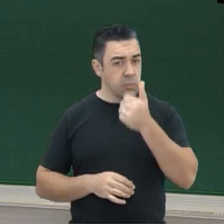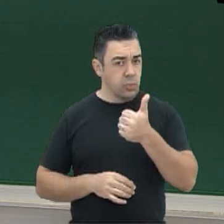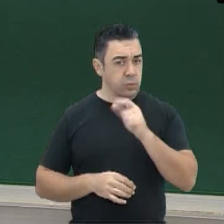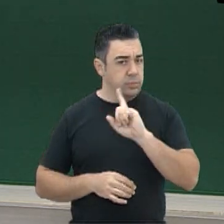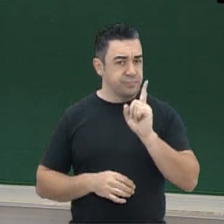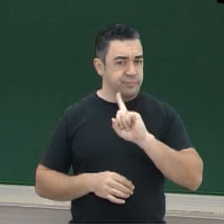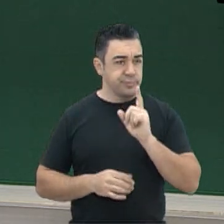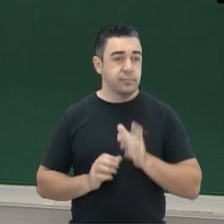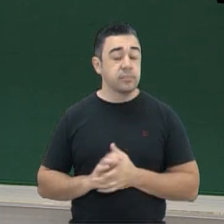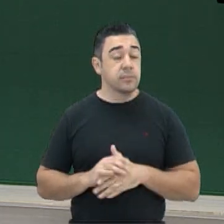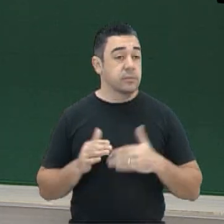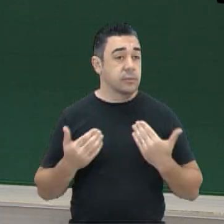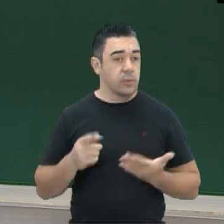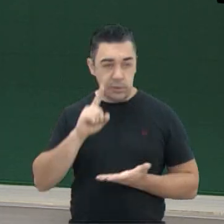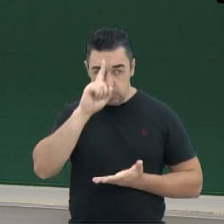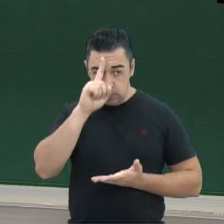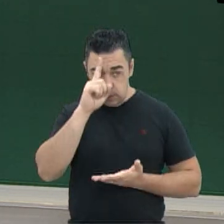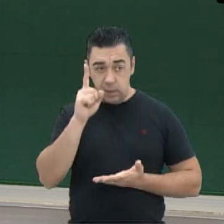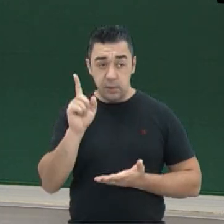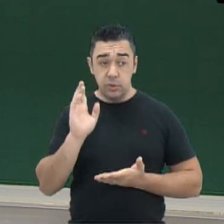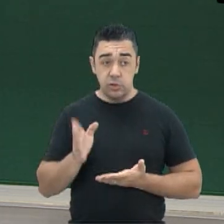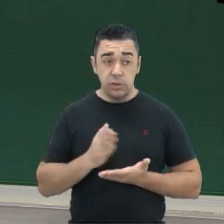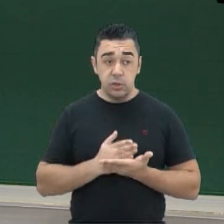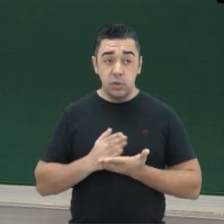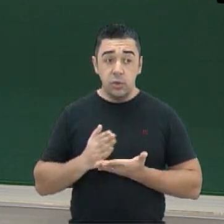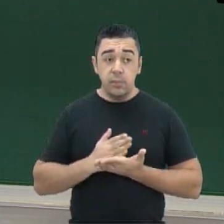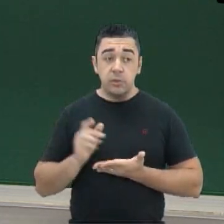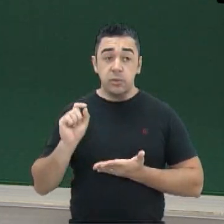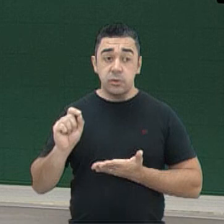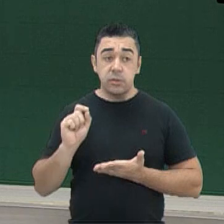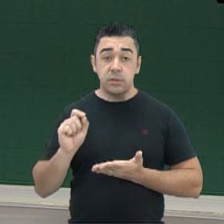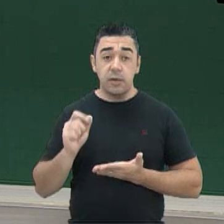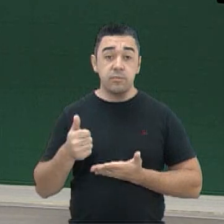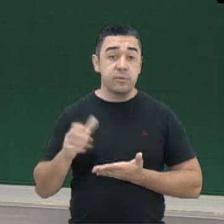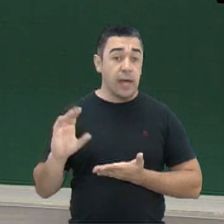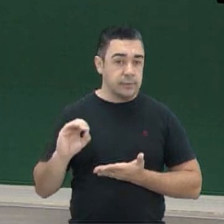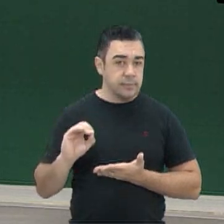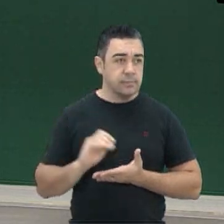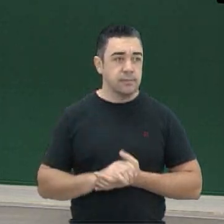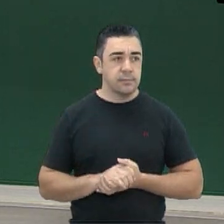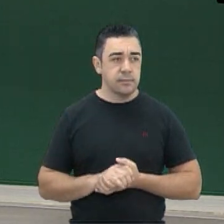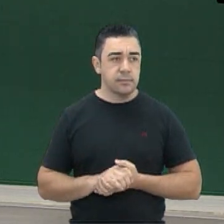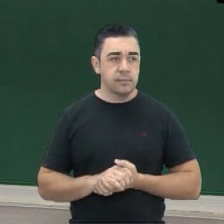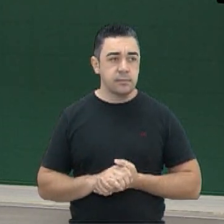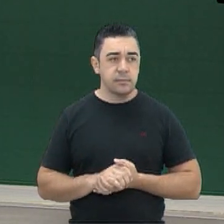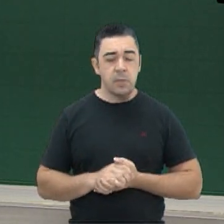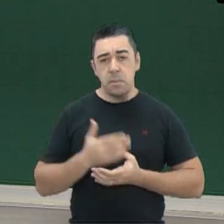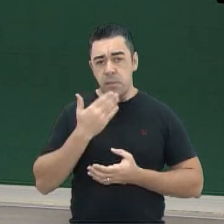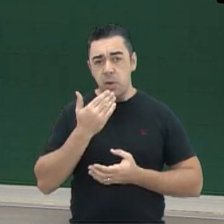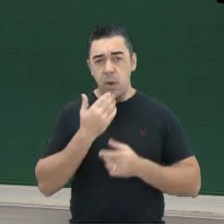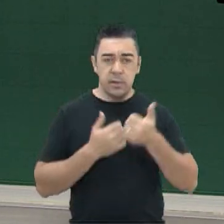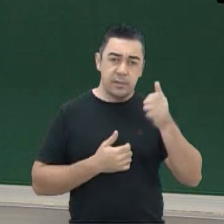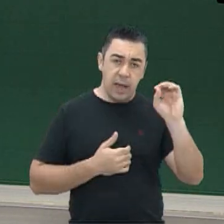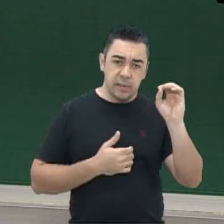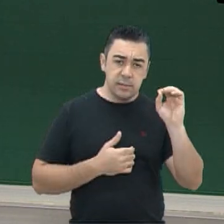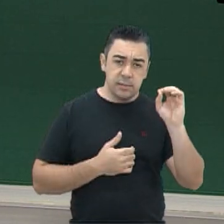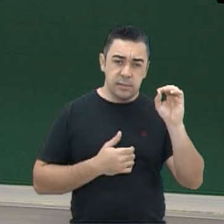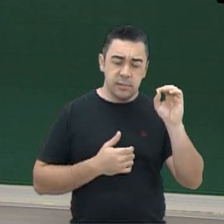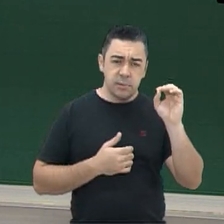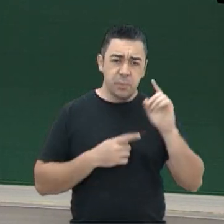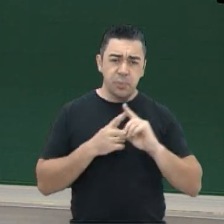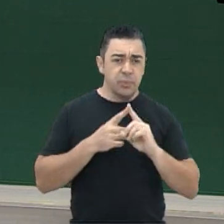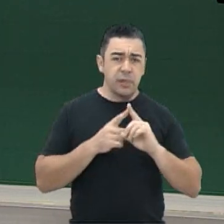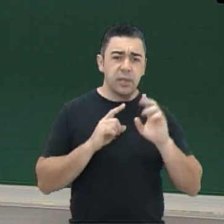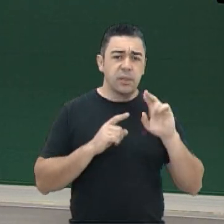ideia é simplificar. Então a gente vai começar, tá? Pelo 10. Por que não pelo 1, prof? É quase como